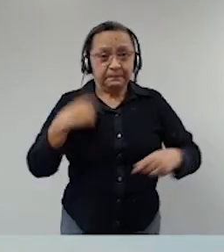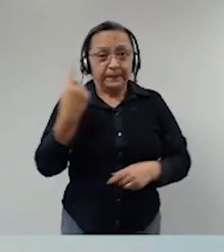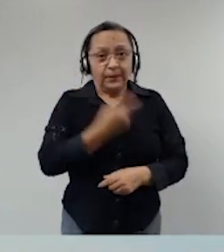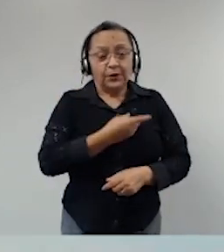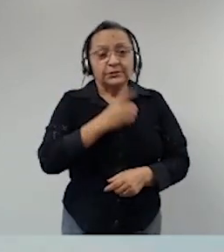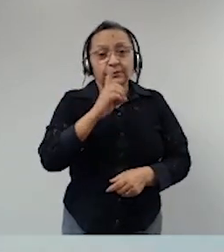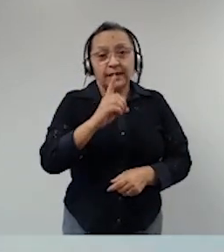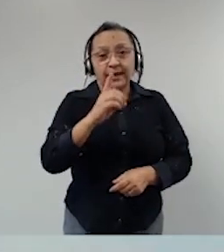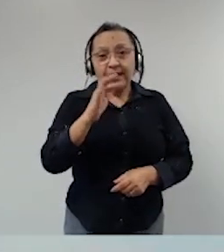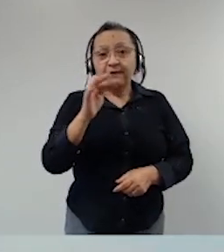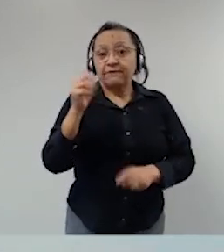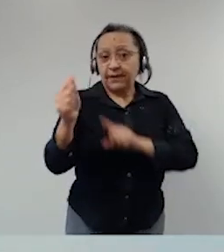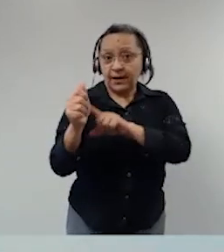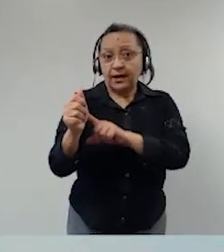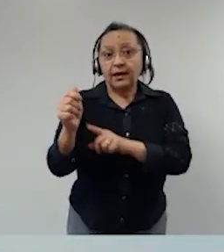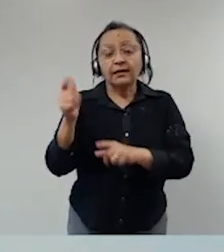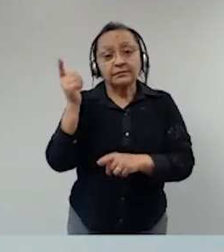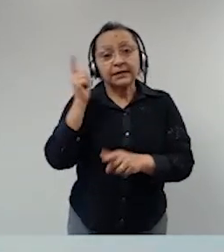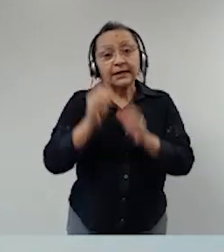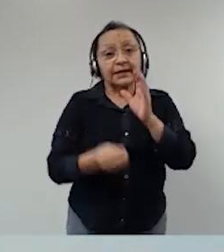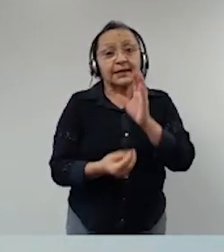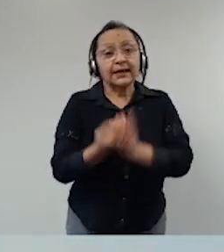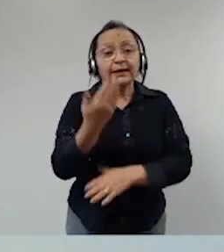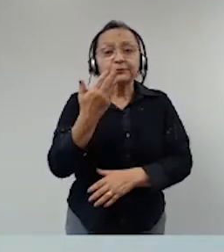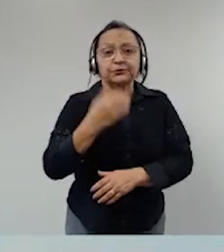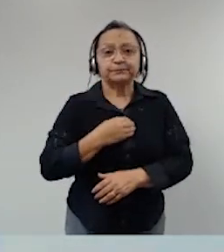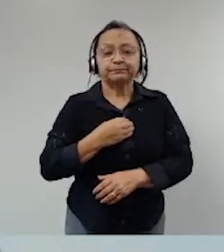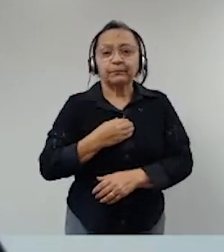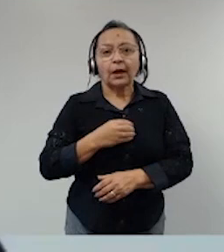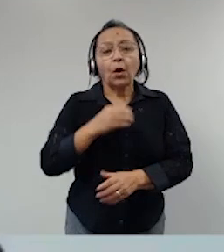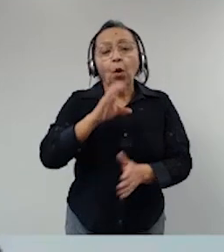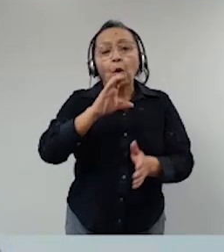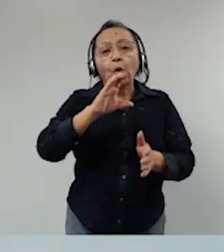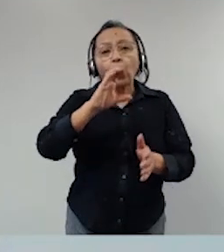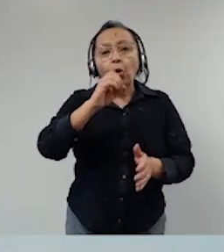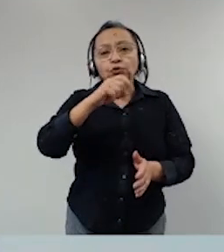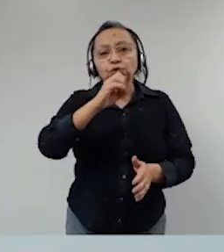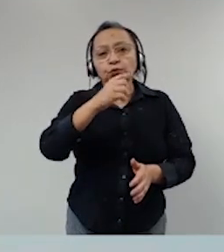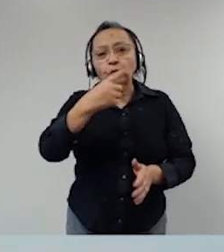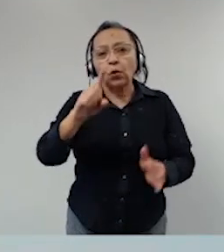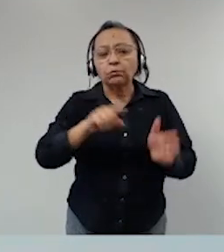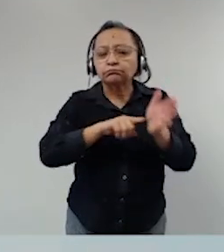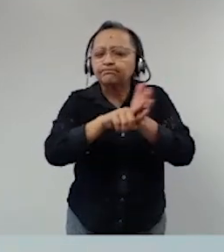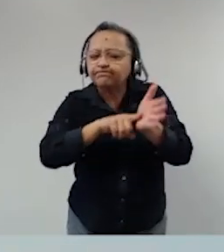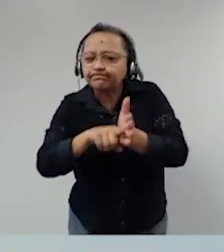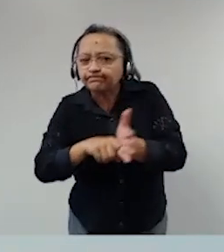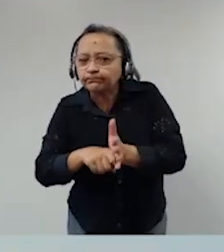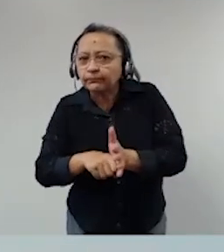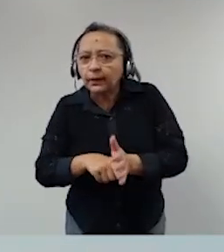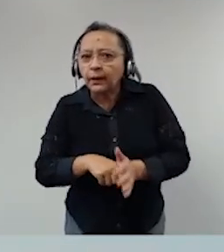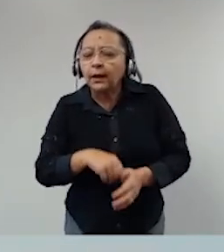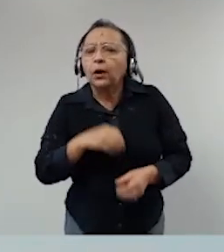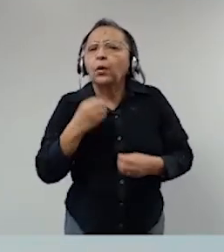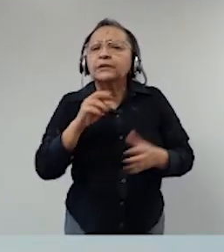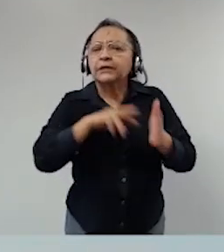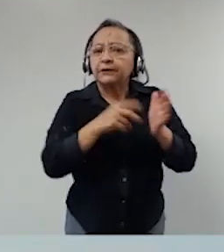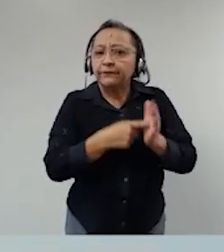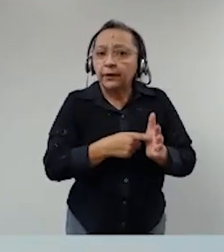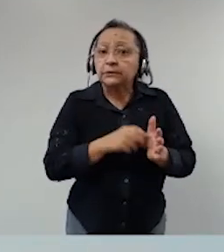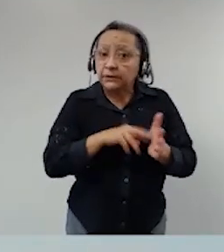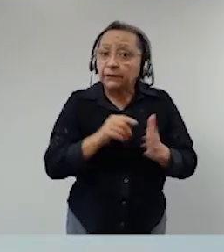criamos, inclusive, a figura do consultor DFA 4.0. O que quer dizer isso, João? Quer dizer que qualquer